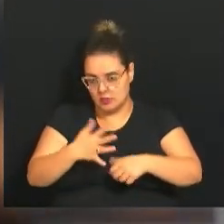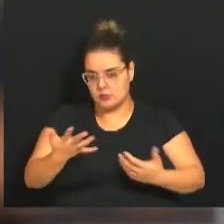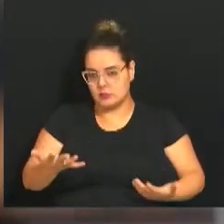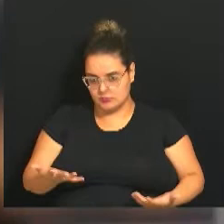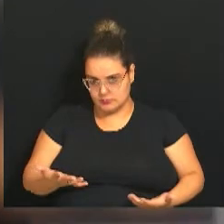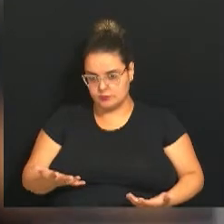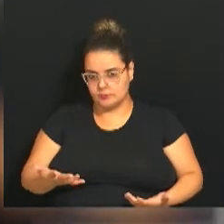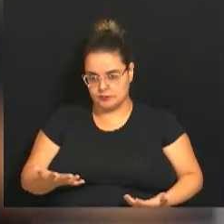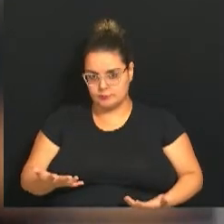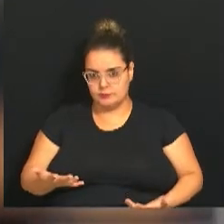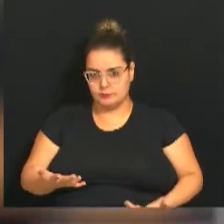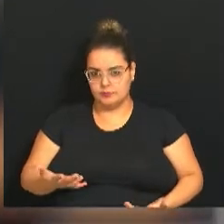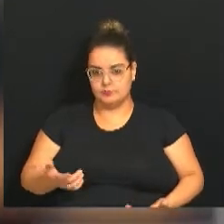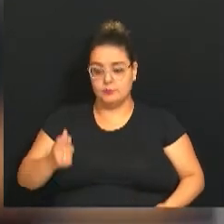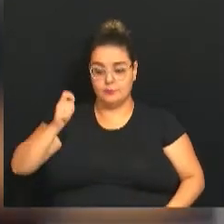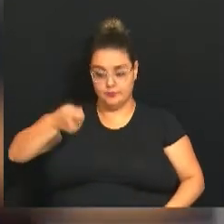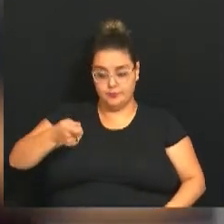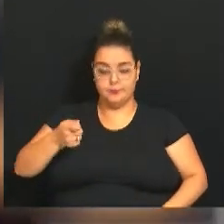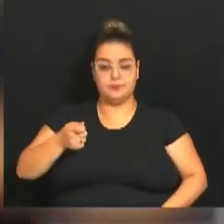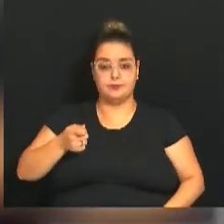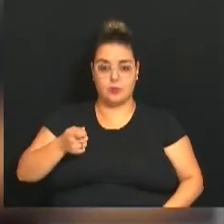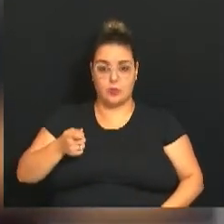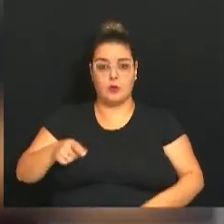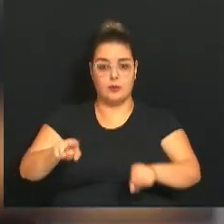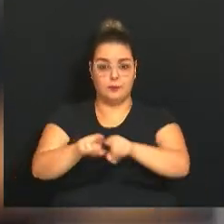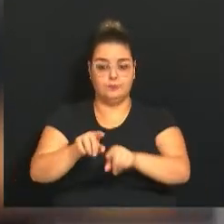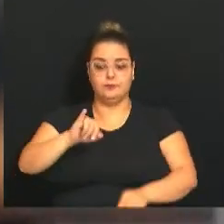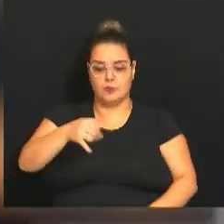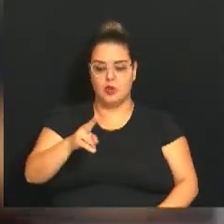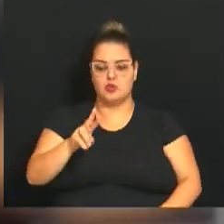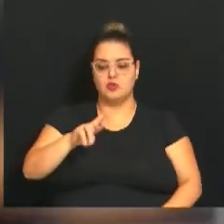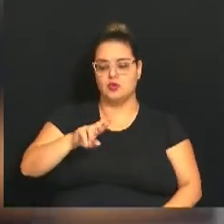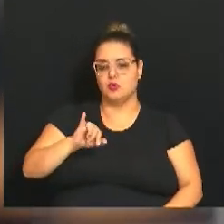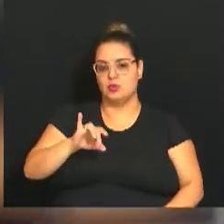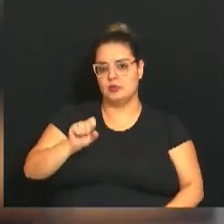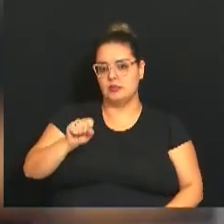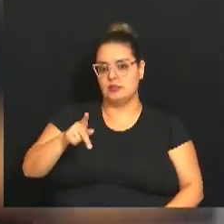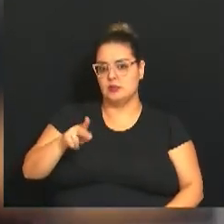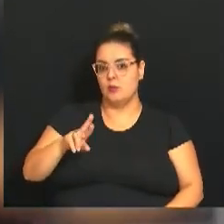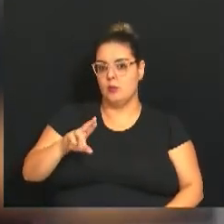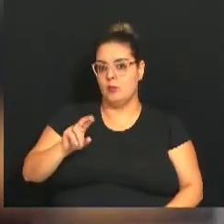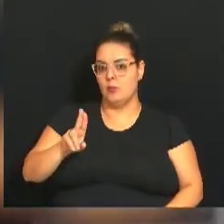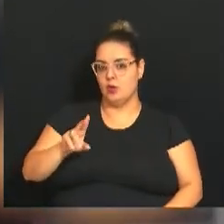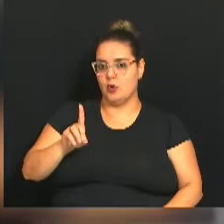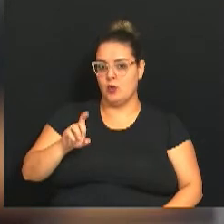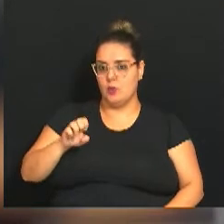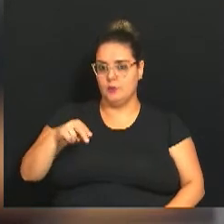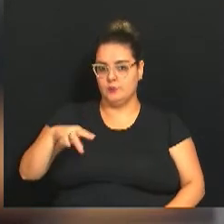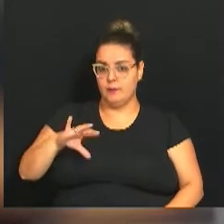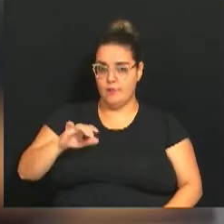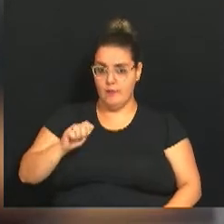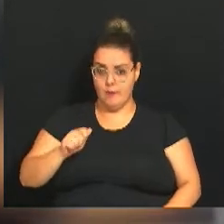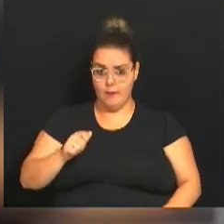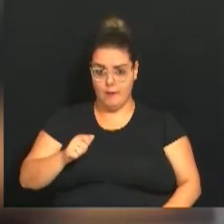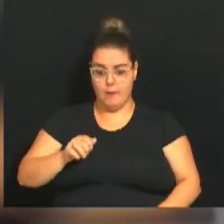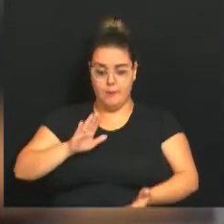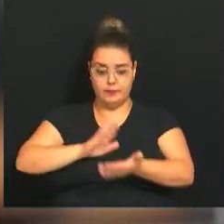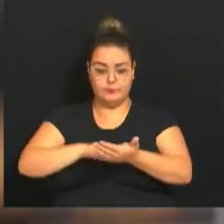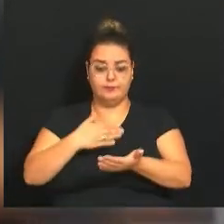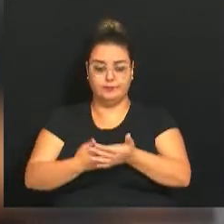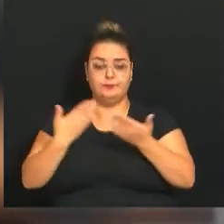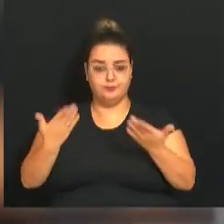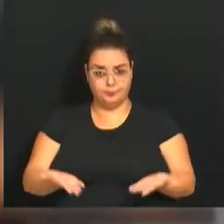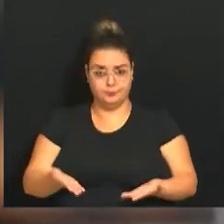os tribunais e a jurisprudência precisaram trabalhar para que fosse interpretado efetivamente como uma